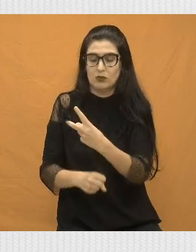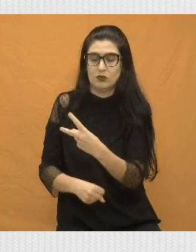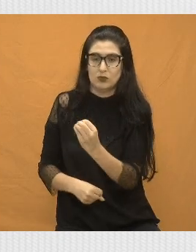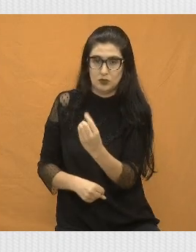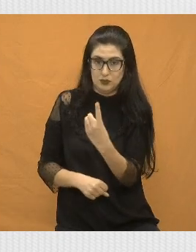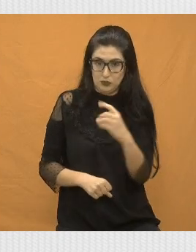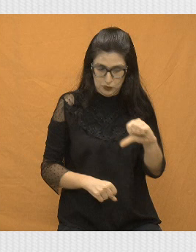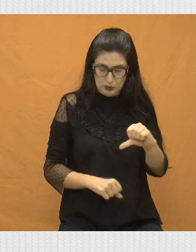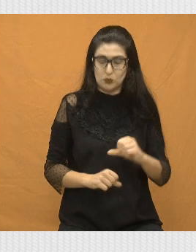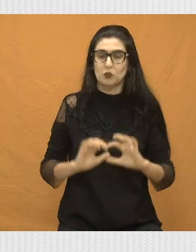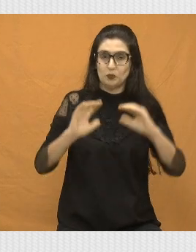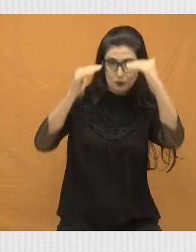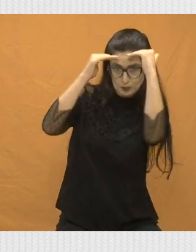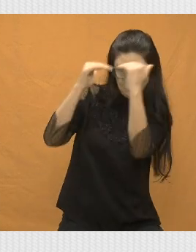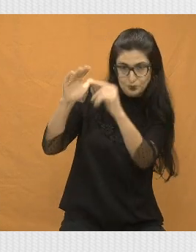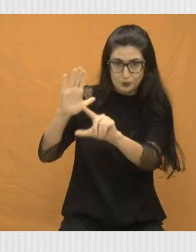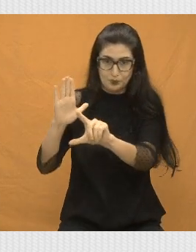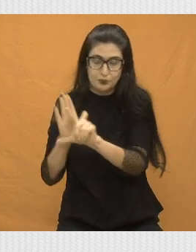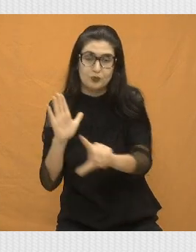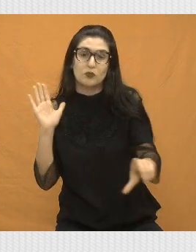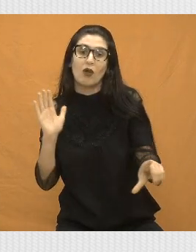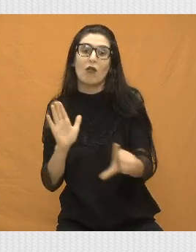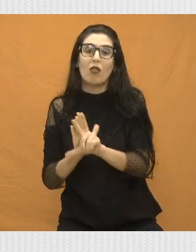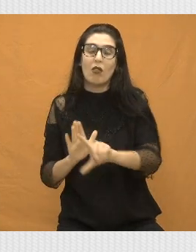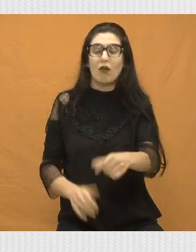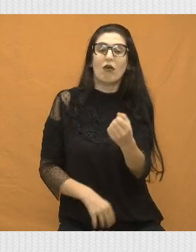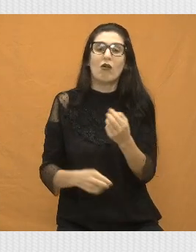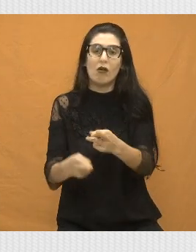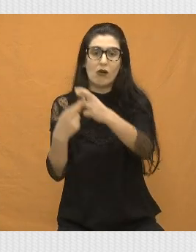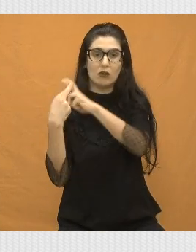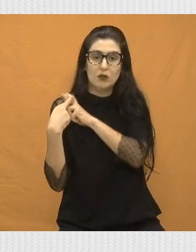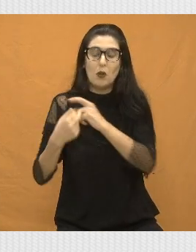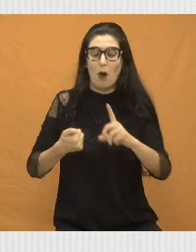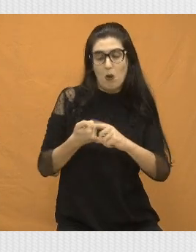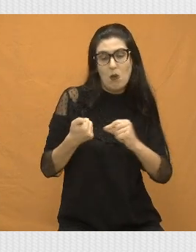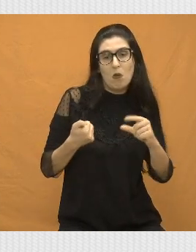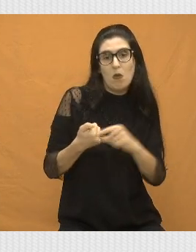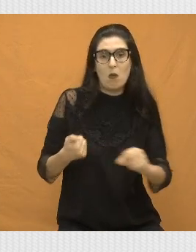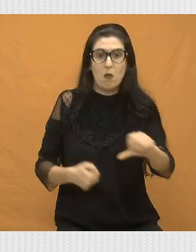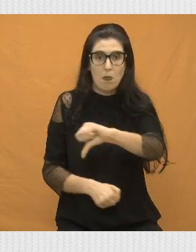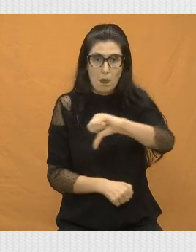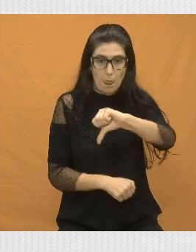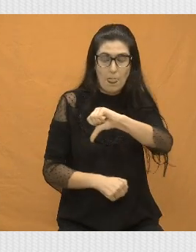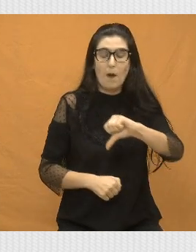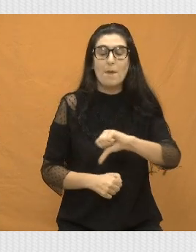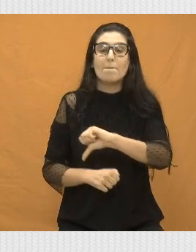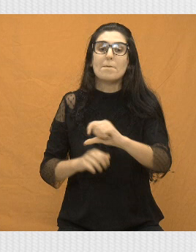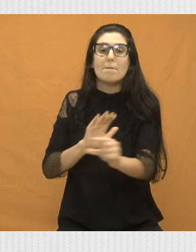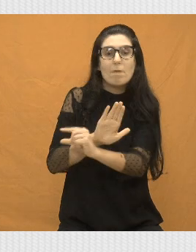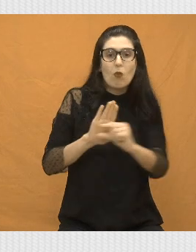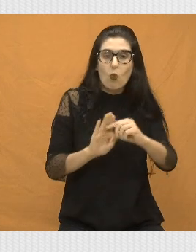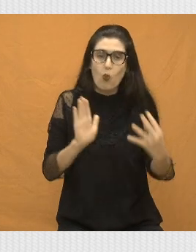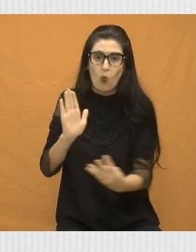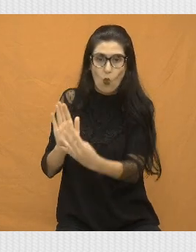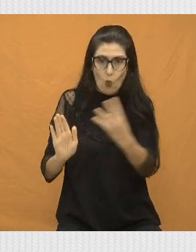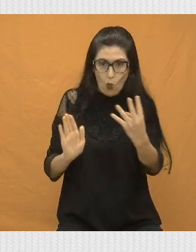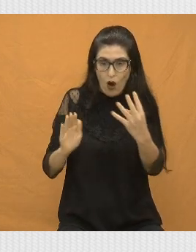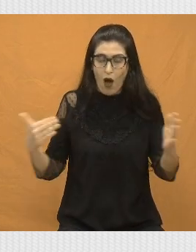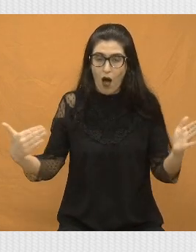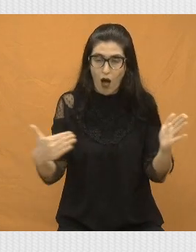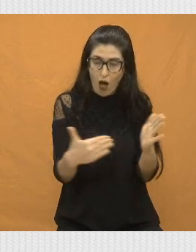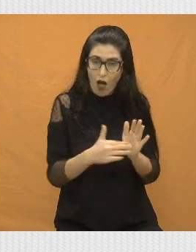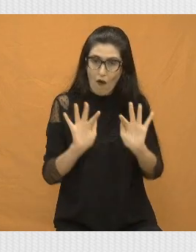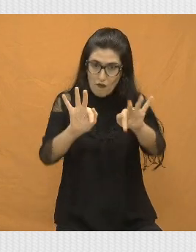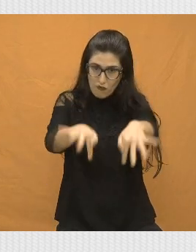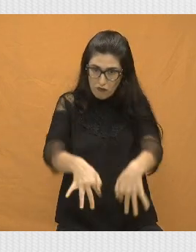Fundamentos legais. Lei de Responsabilidade Fiscal, artigo 9º, parágrafo 4º. Até o final dos